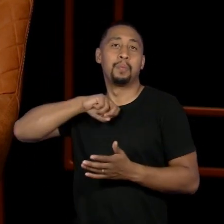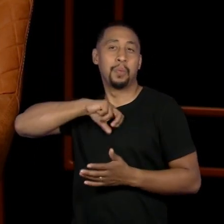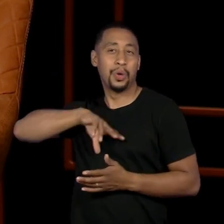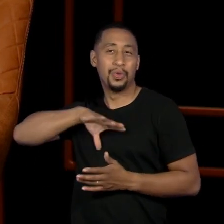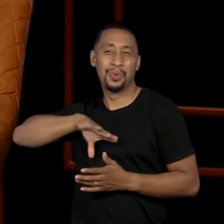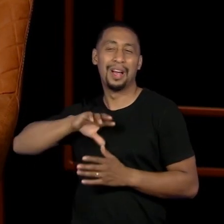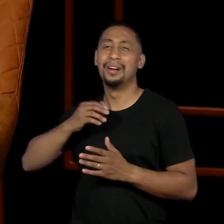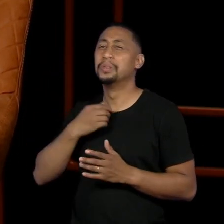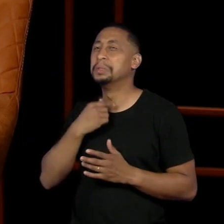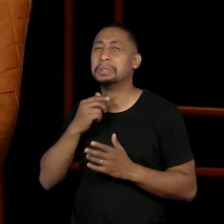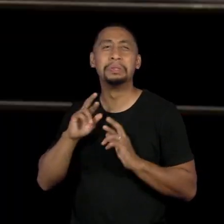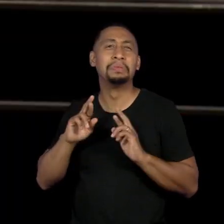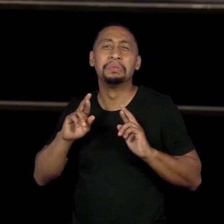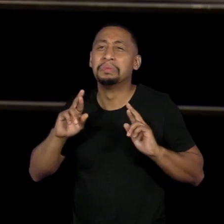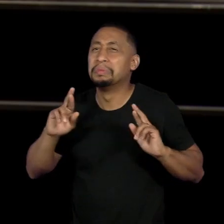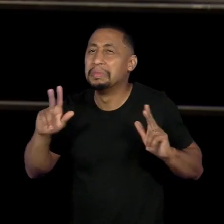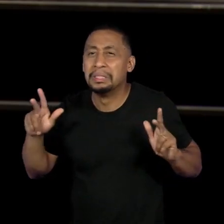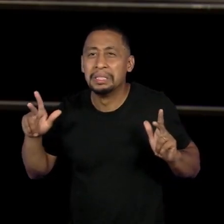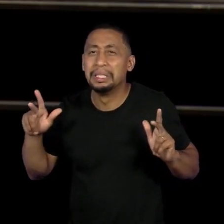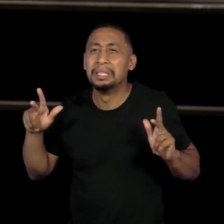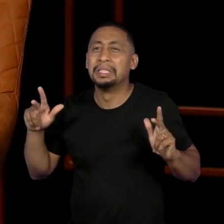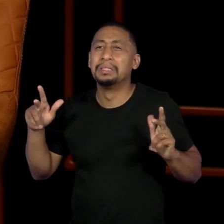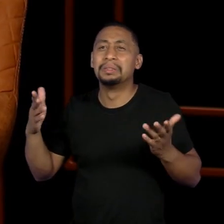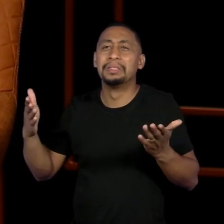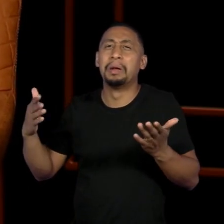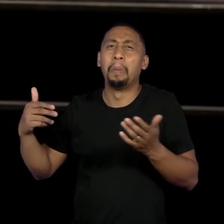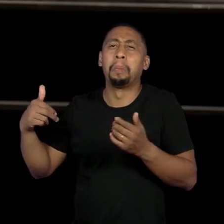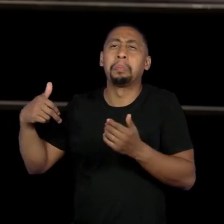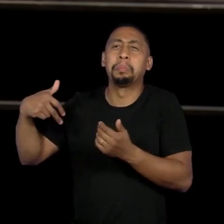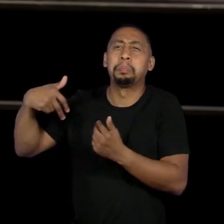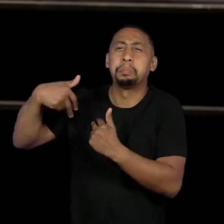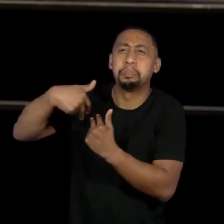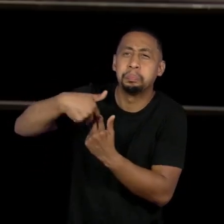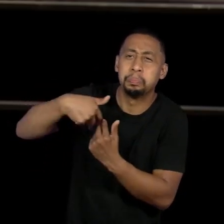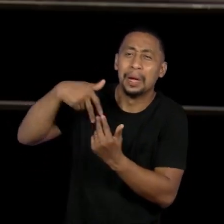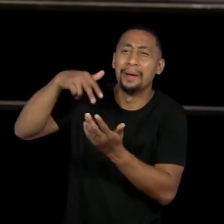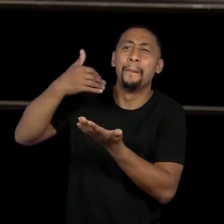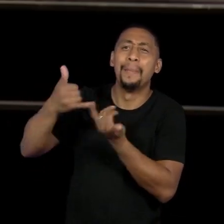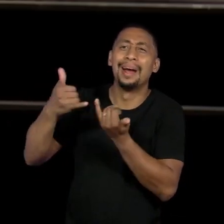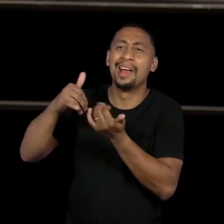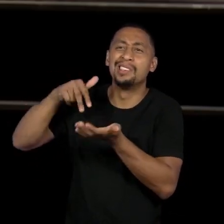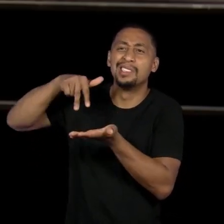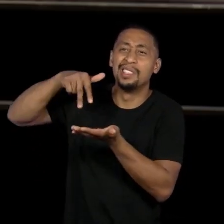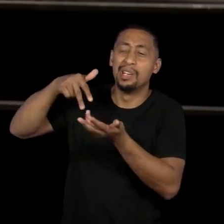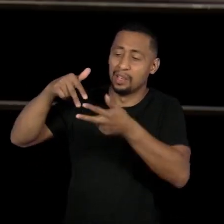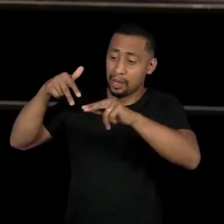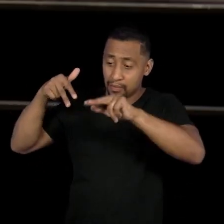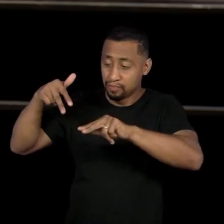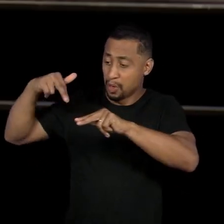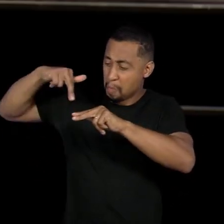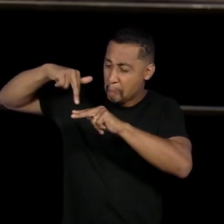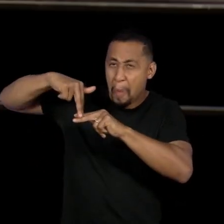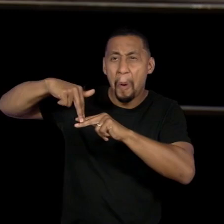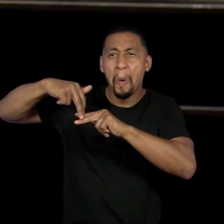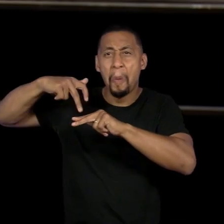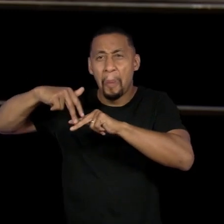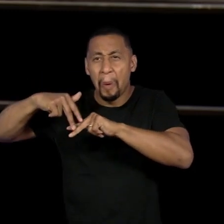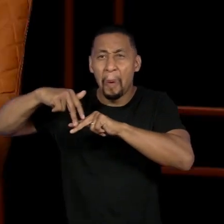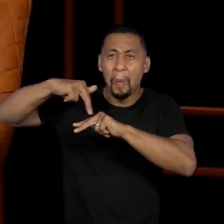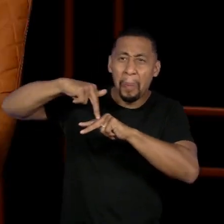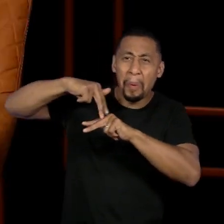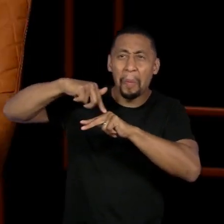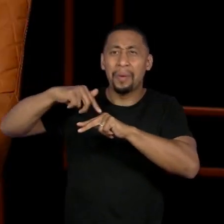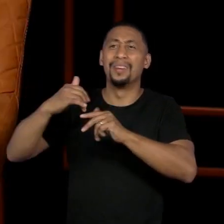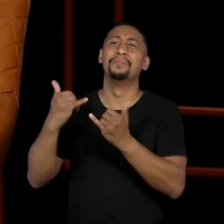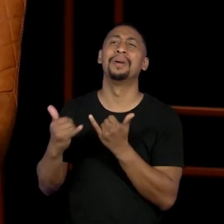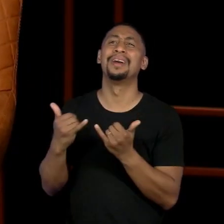sobre o meu... É uma coisa que não tem musicalidade. Eu dizia, não, sim, pisando quase, né? Essa palavra... tem que mudar.